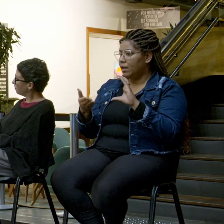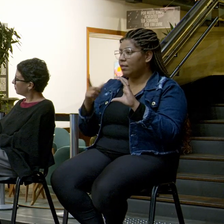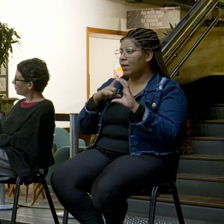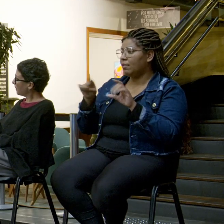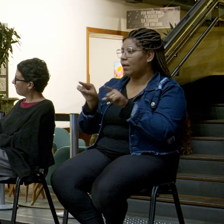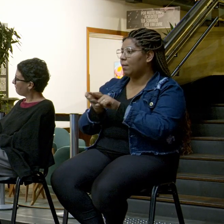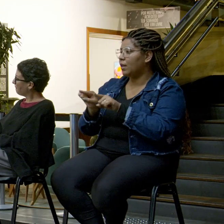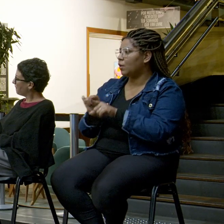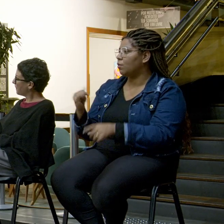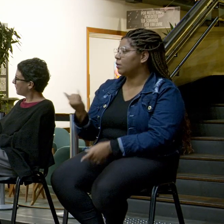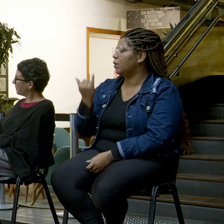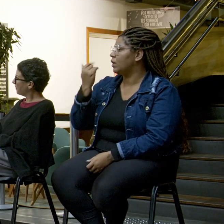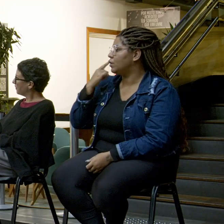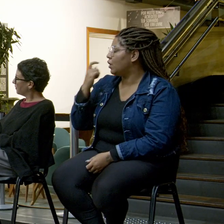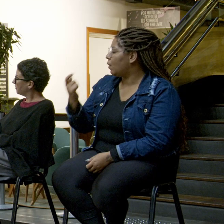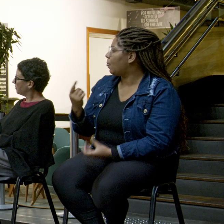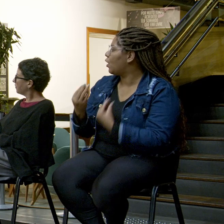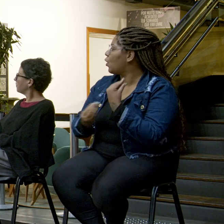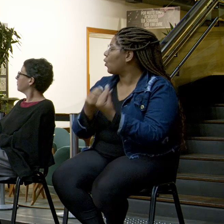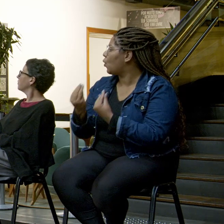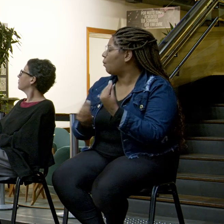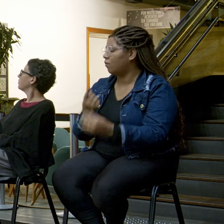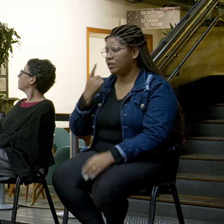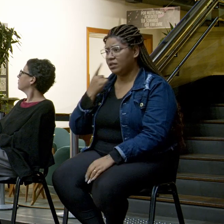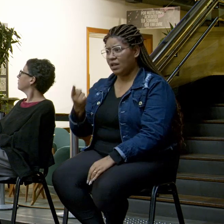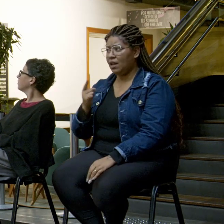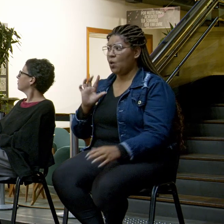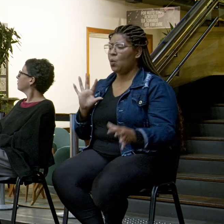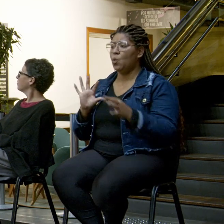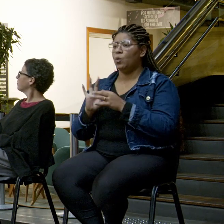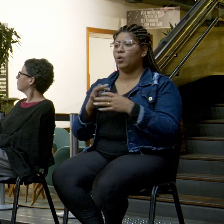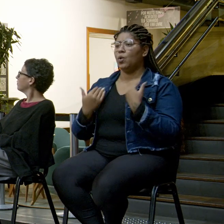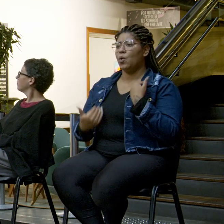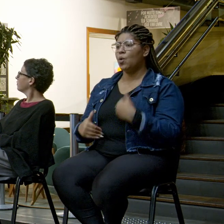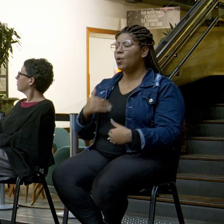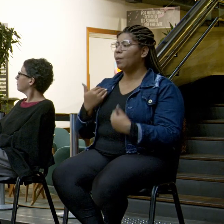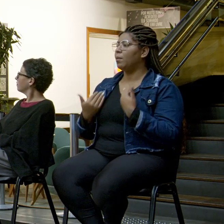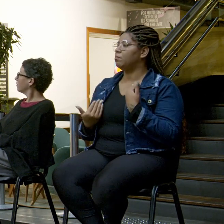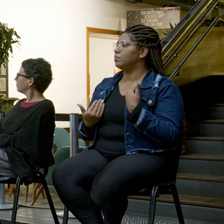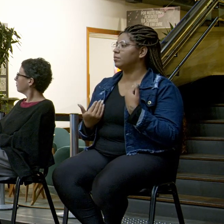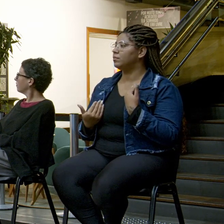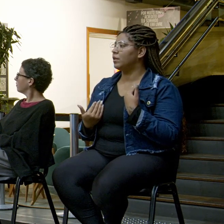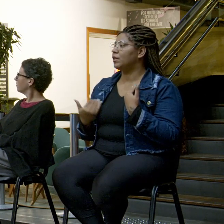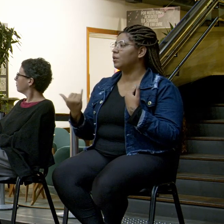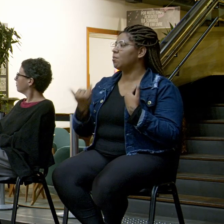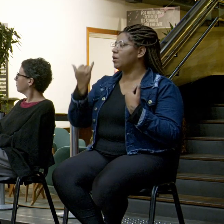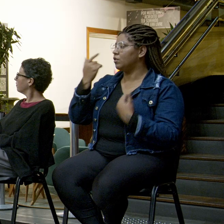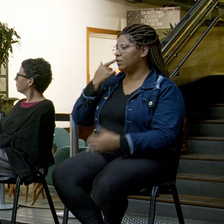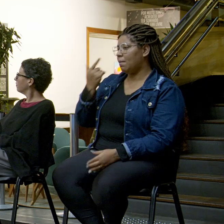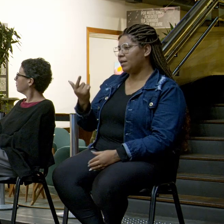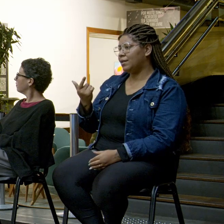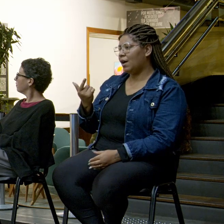que eu acho bem interessante, que é como tornar esse papel corpo, né? Eu acho que se a gente pensar nesse período, essa espécie